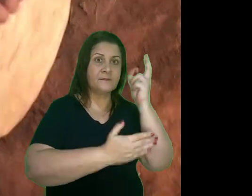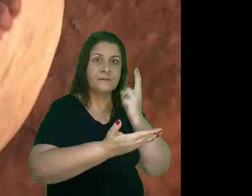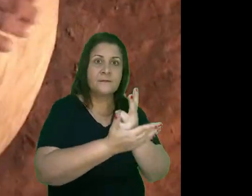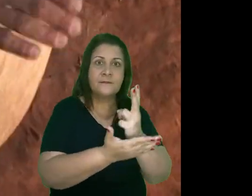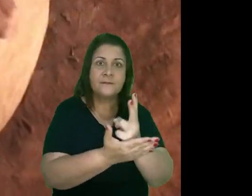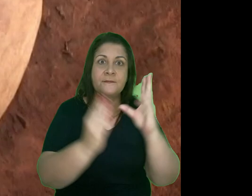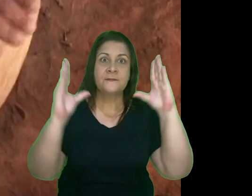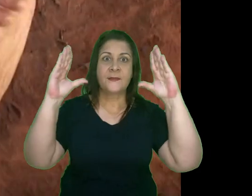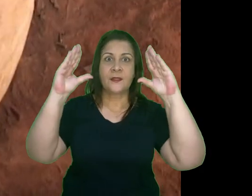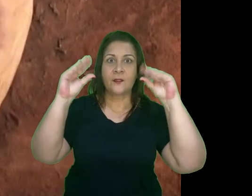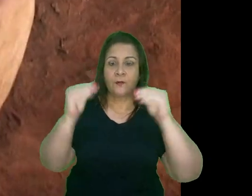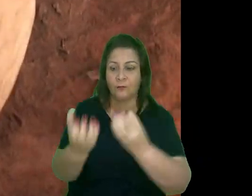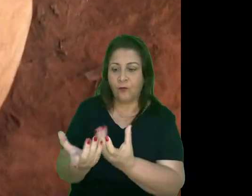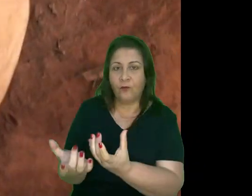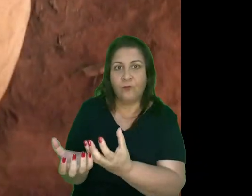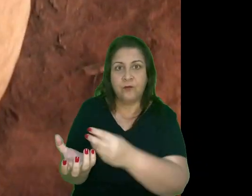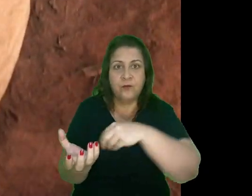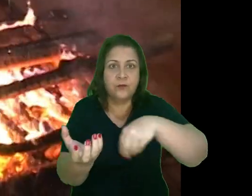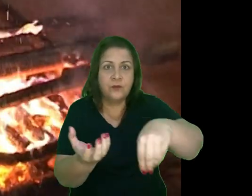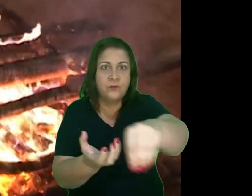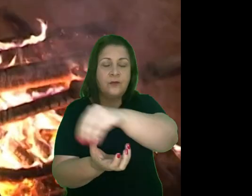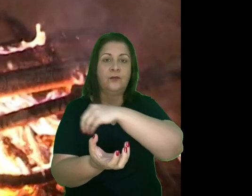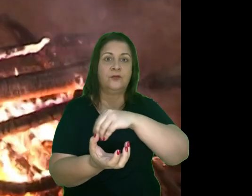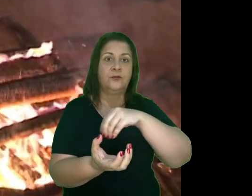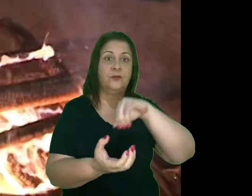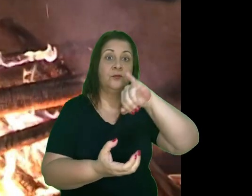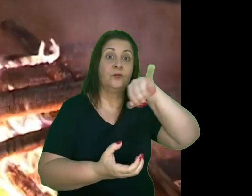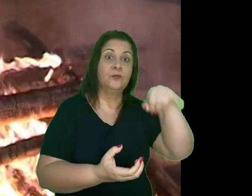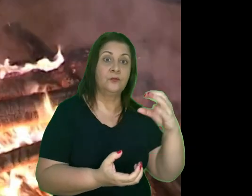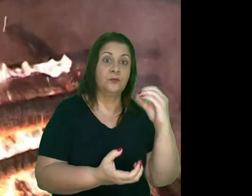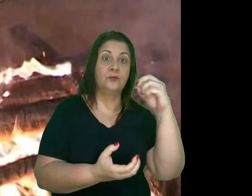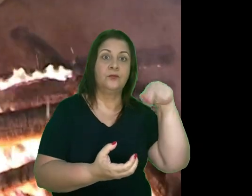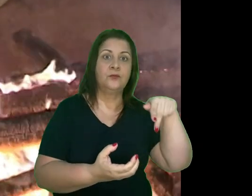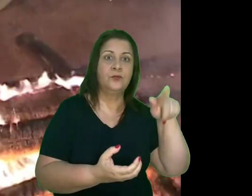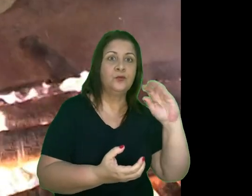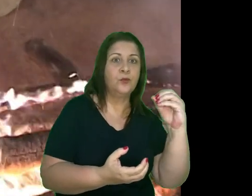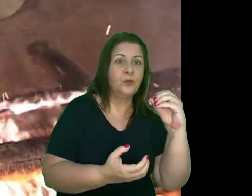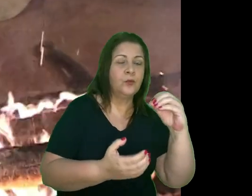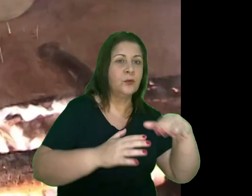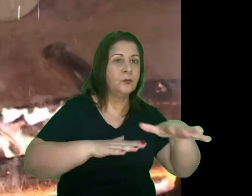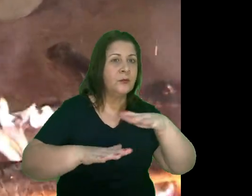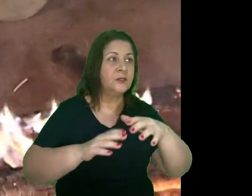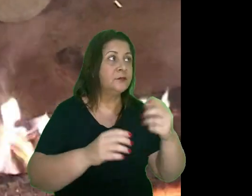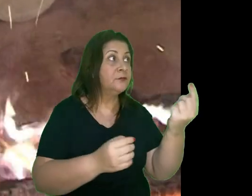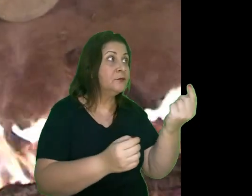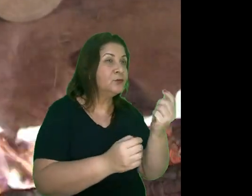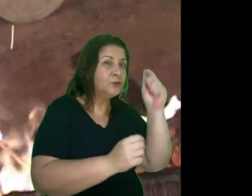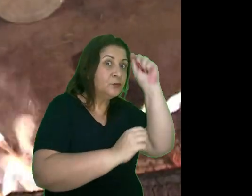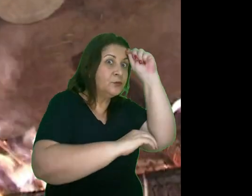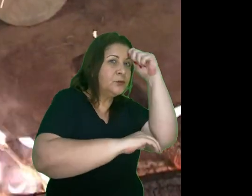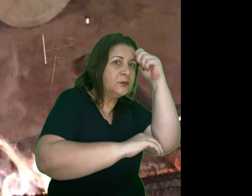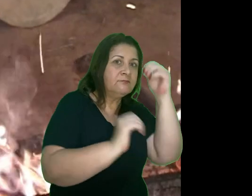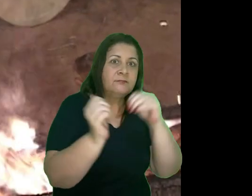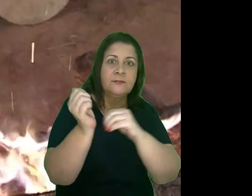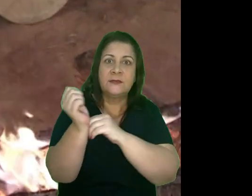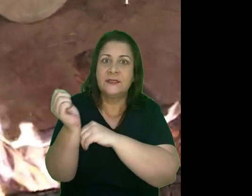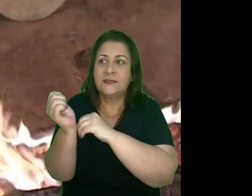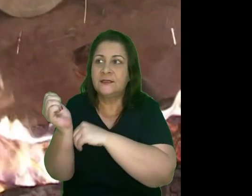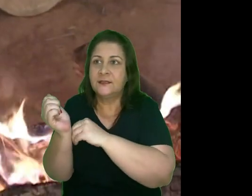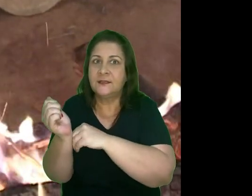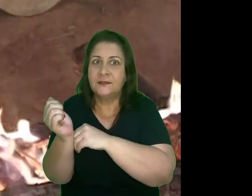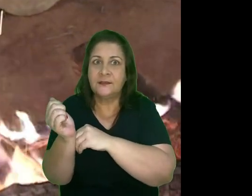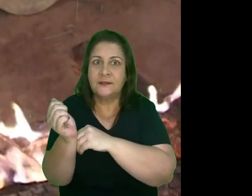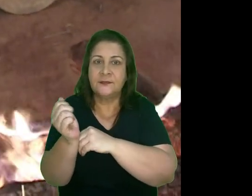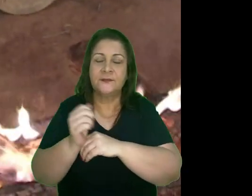Acontece sempre à noite, em volta de uma fogueira. O jongo é uma dança mística que veio com os negros, com segredos guardados